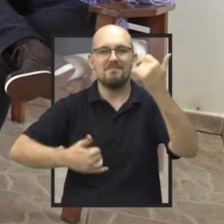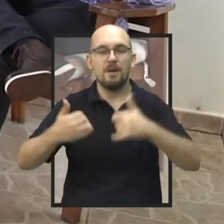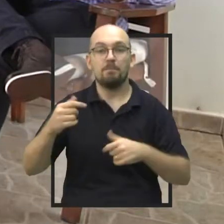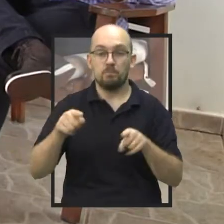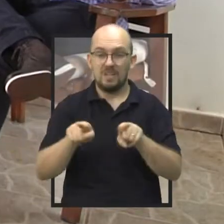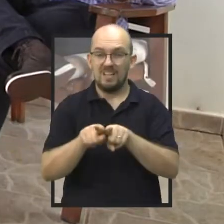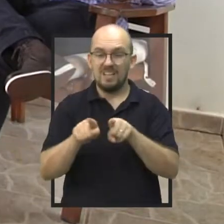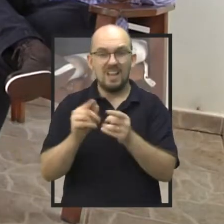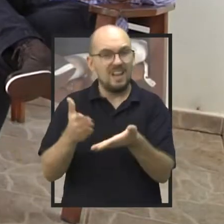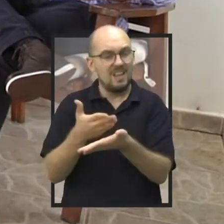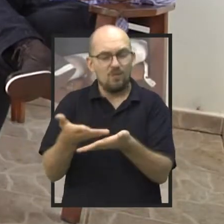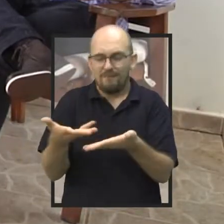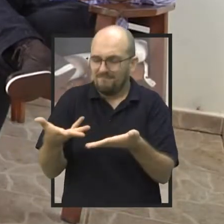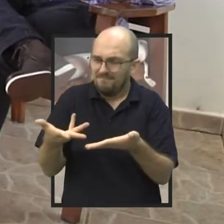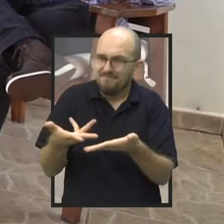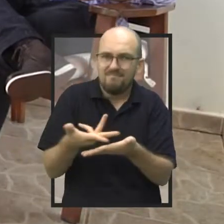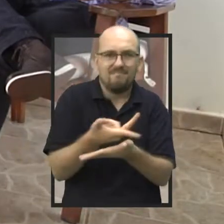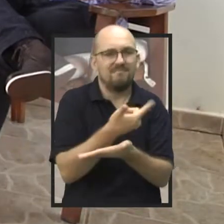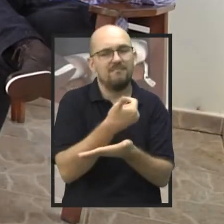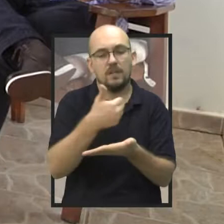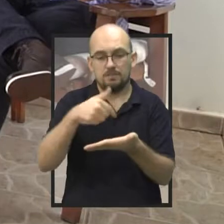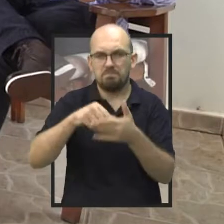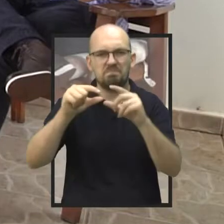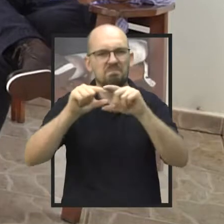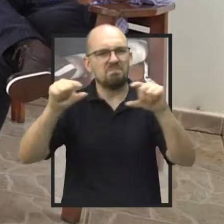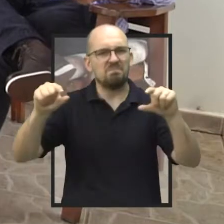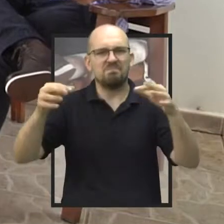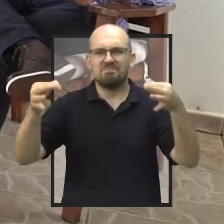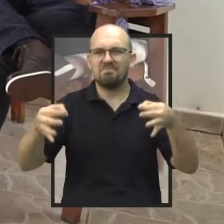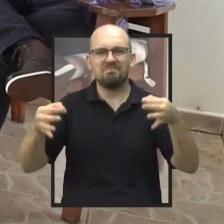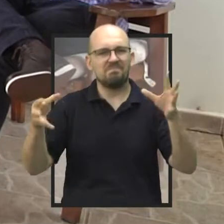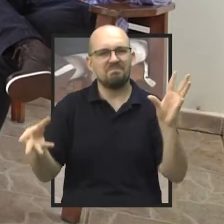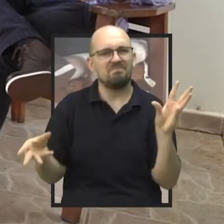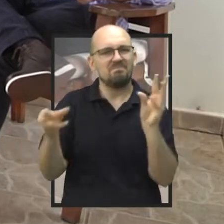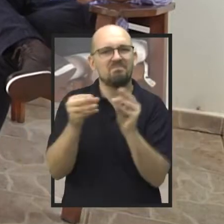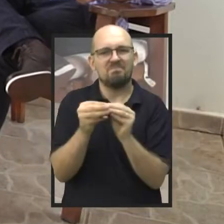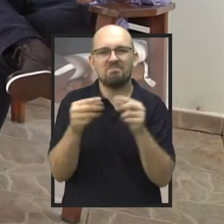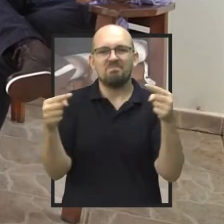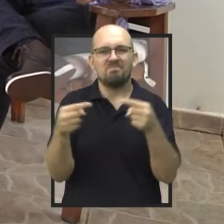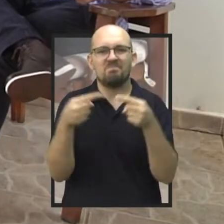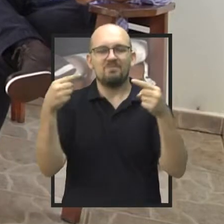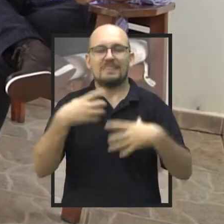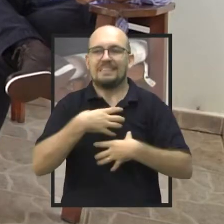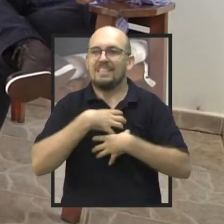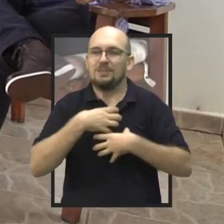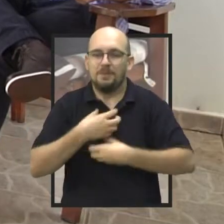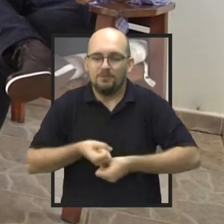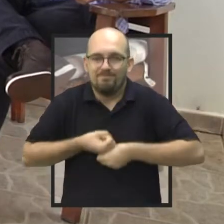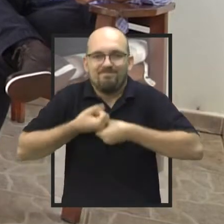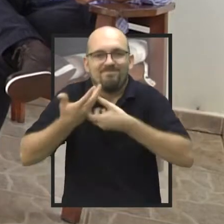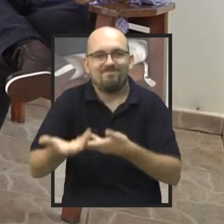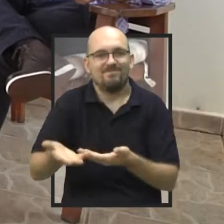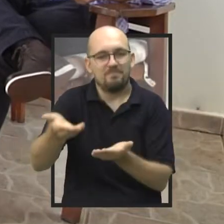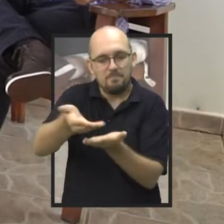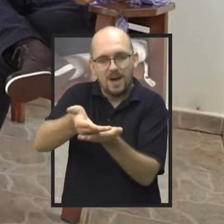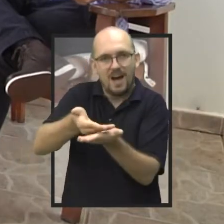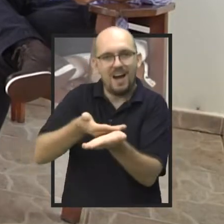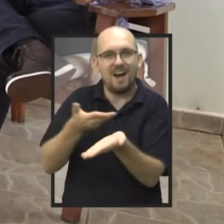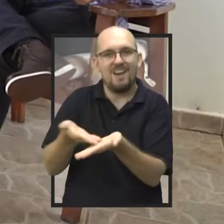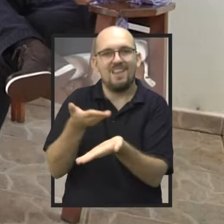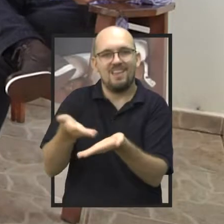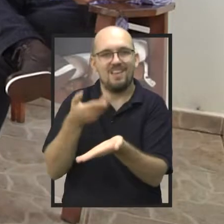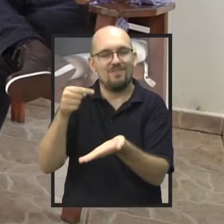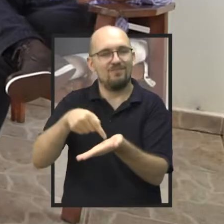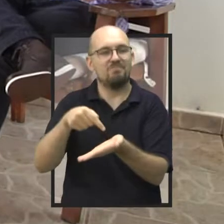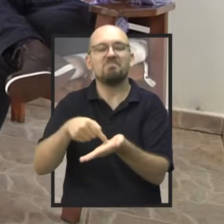O livro é riquíssimo, o título traduz bem qual foi o sentimento colocado nessa obra